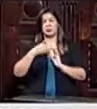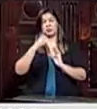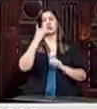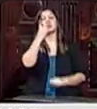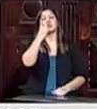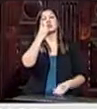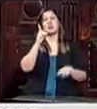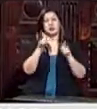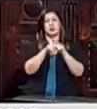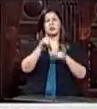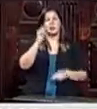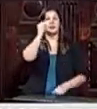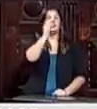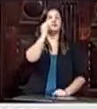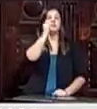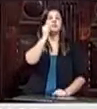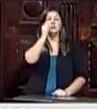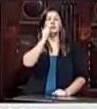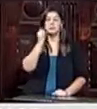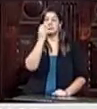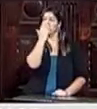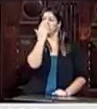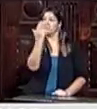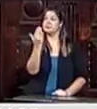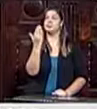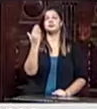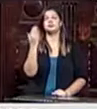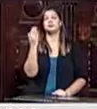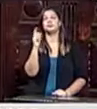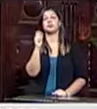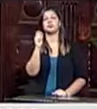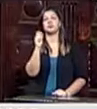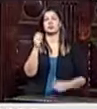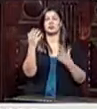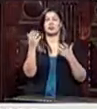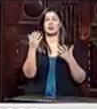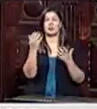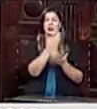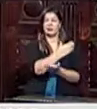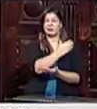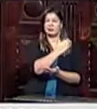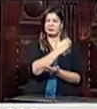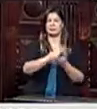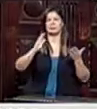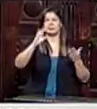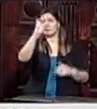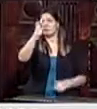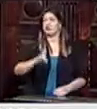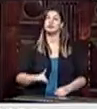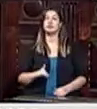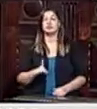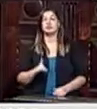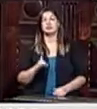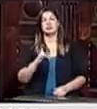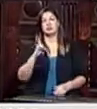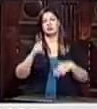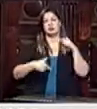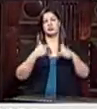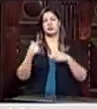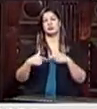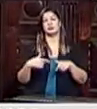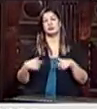no Senado, na linha de frente dos que querem arrebentar com a Previdência e dos direitos trabalhistas, estão parlamentares